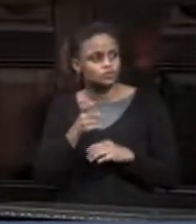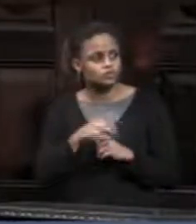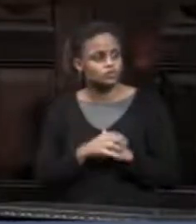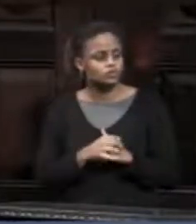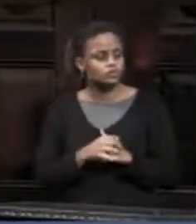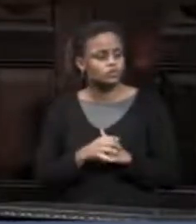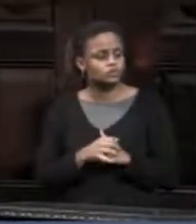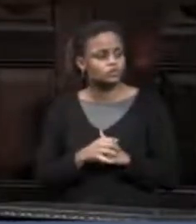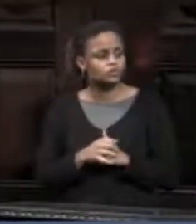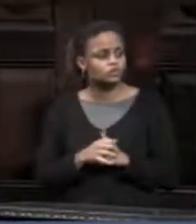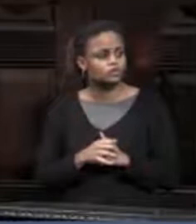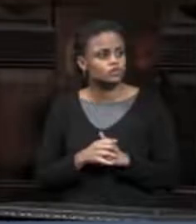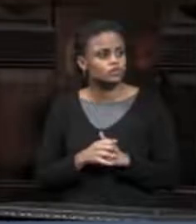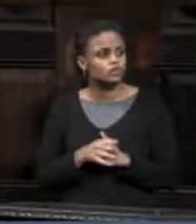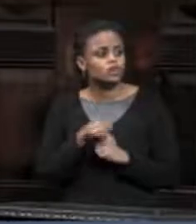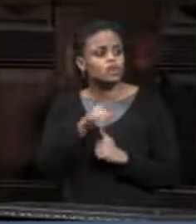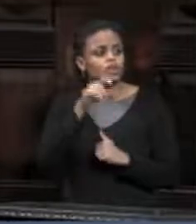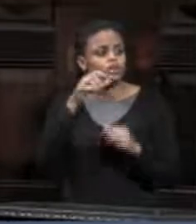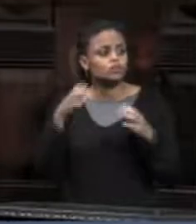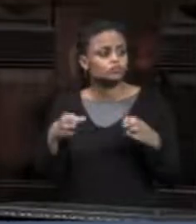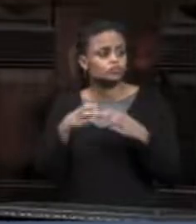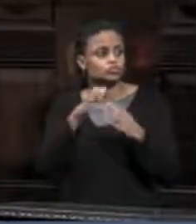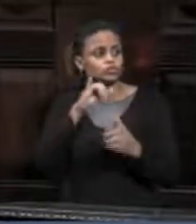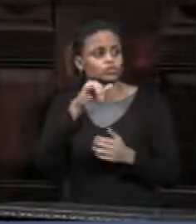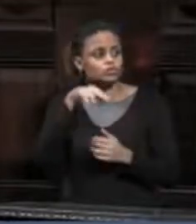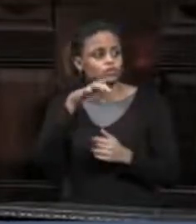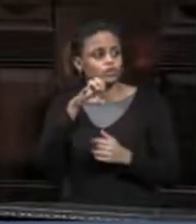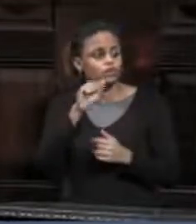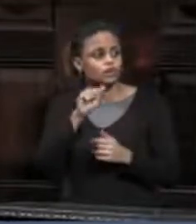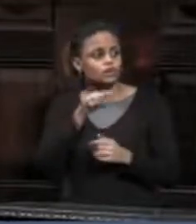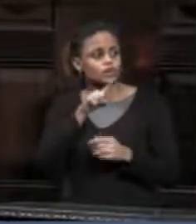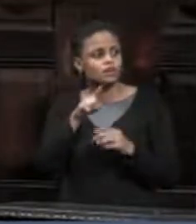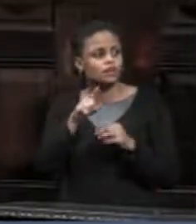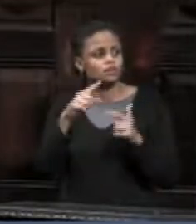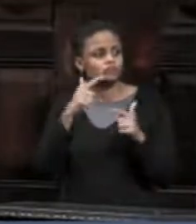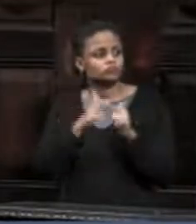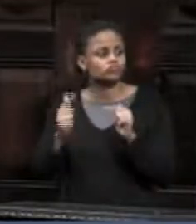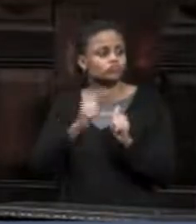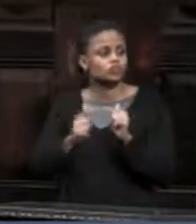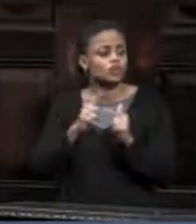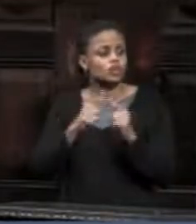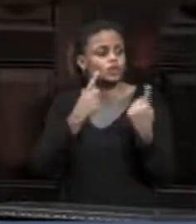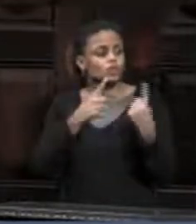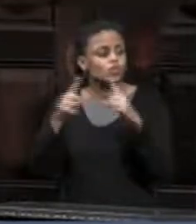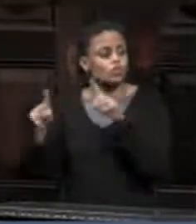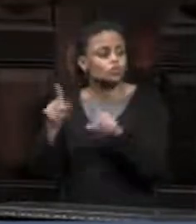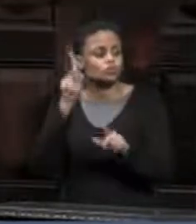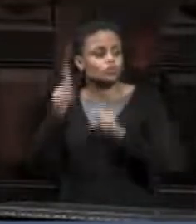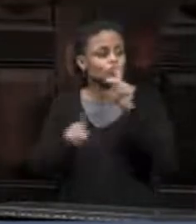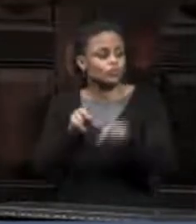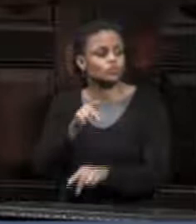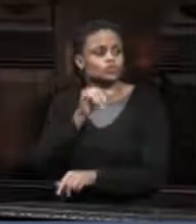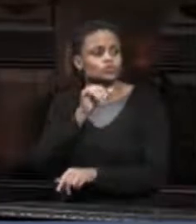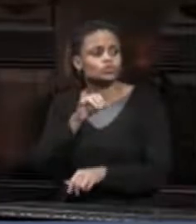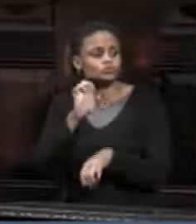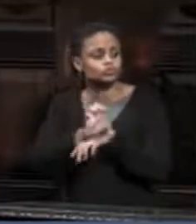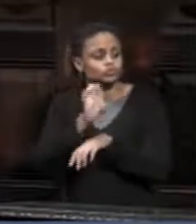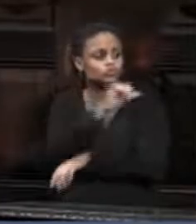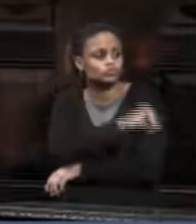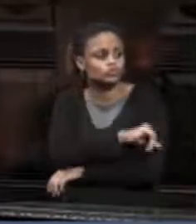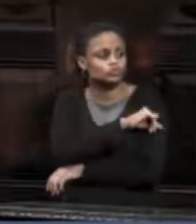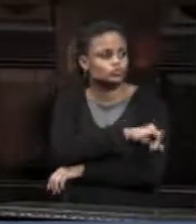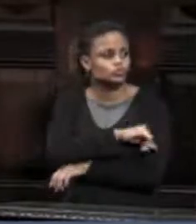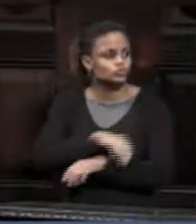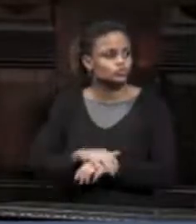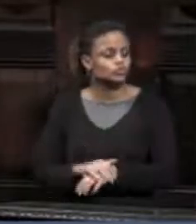do Ambiente, INEA, vem atuando de maneira contrária aos interesses da população do Estado do Rio de Janeiro e, particularmente,